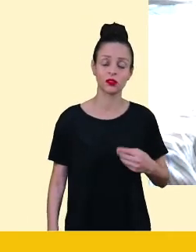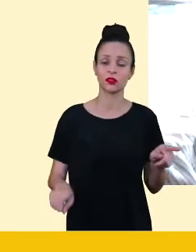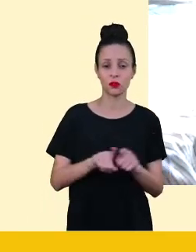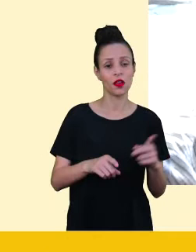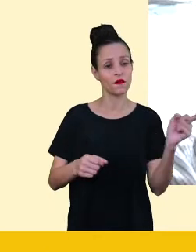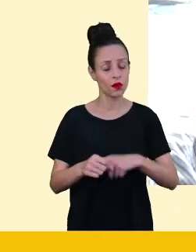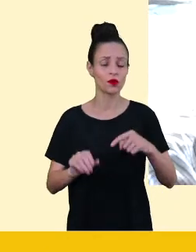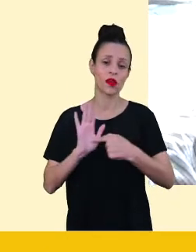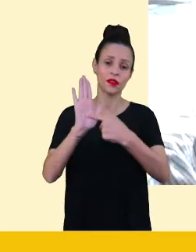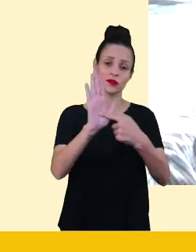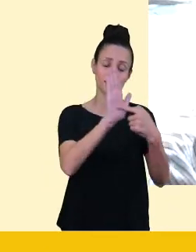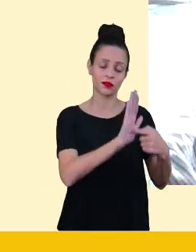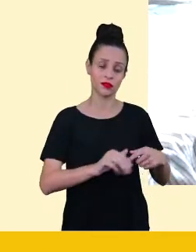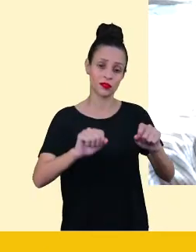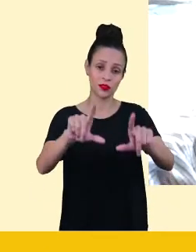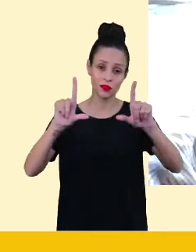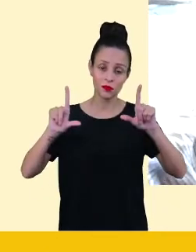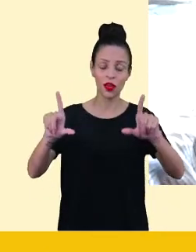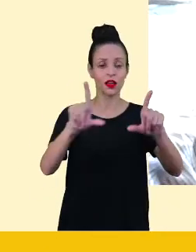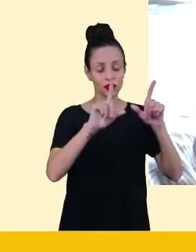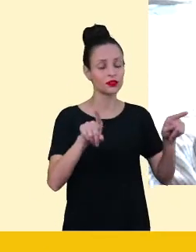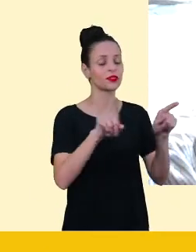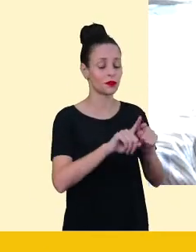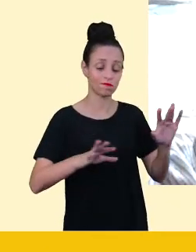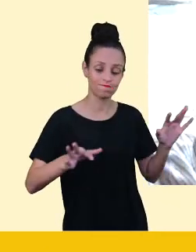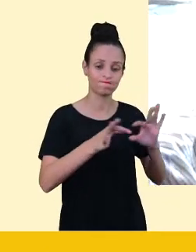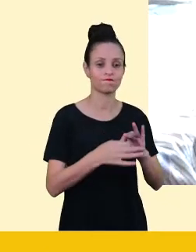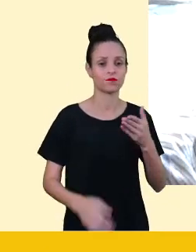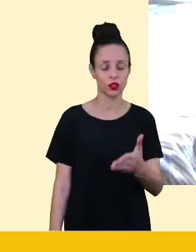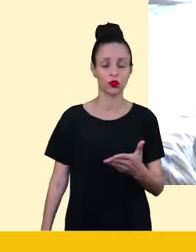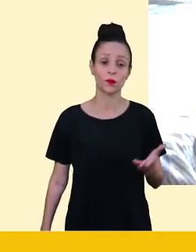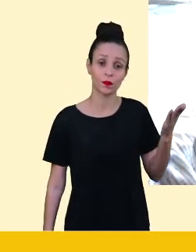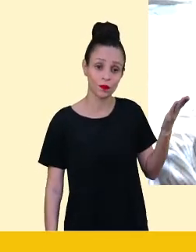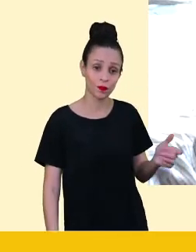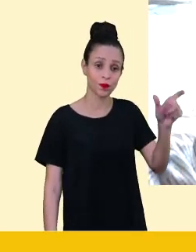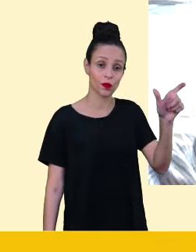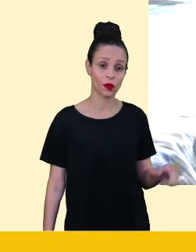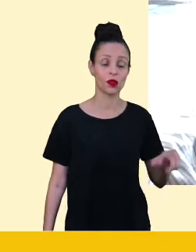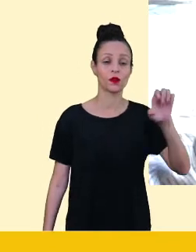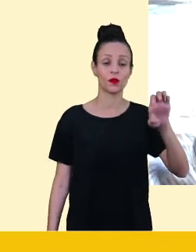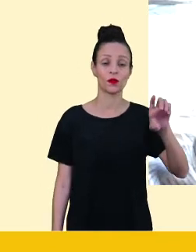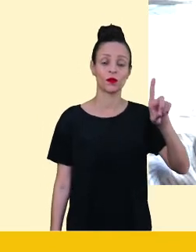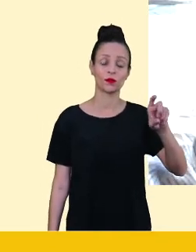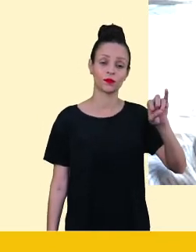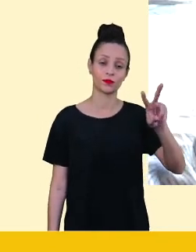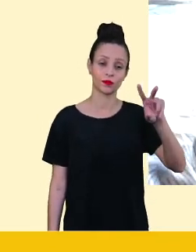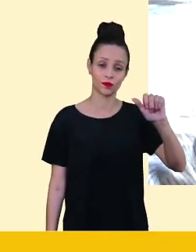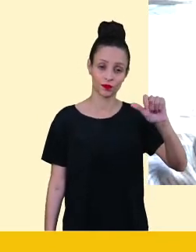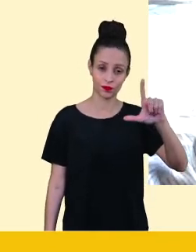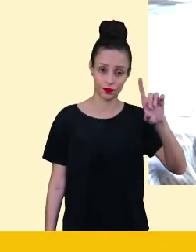nosso retorno com essas imagens faziam parte desse abismo também, assim. O Edivaldo falou, né,